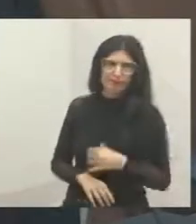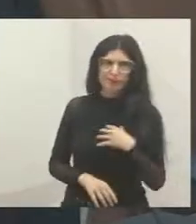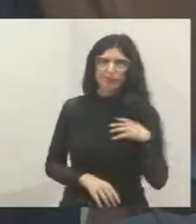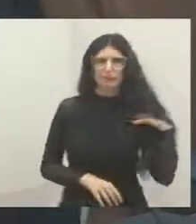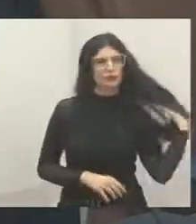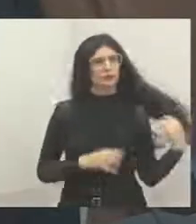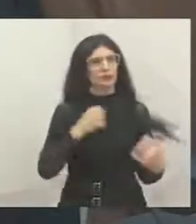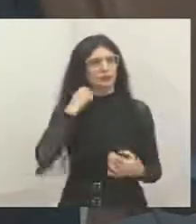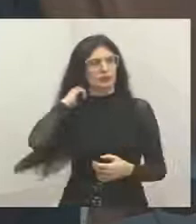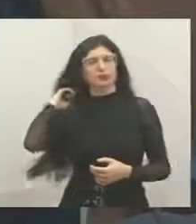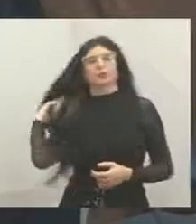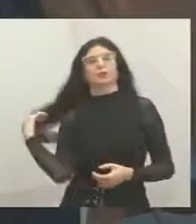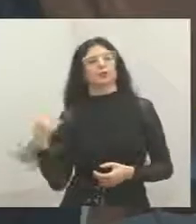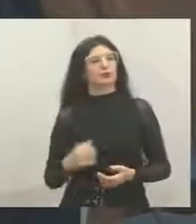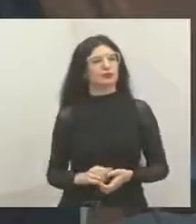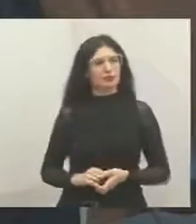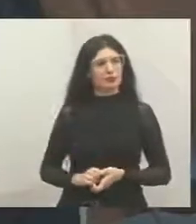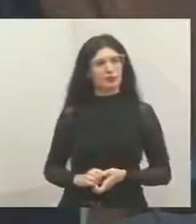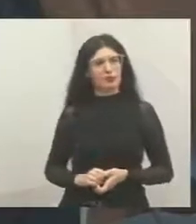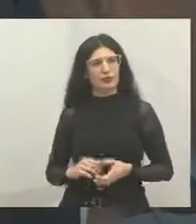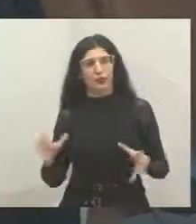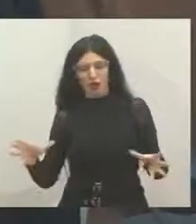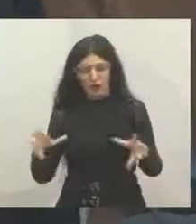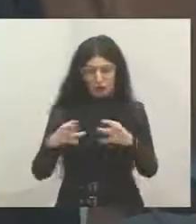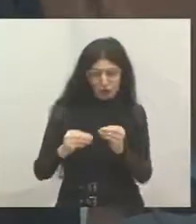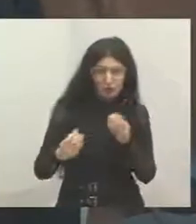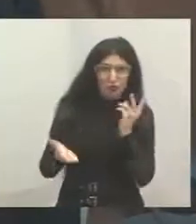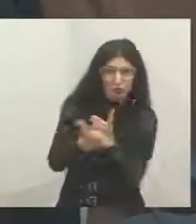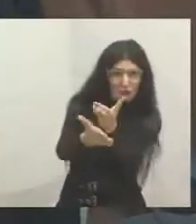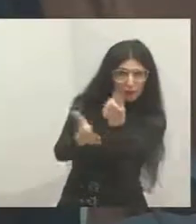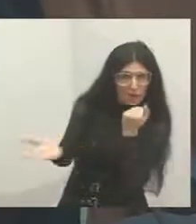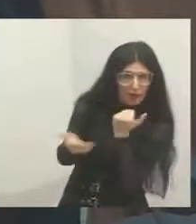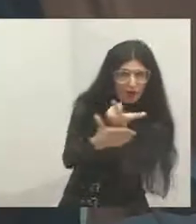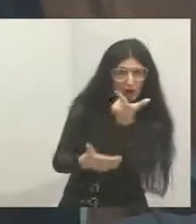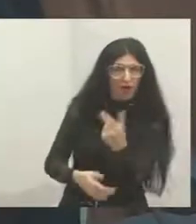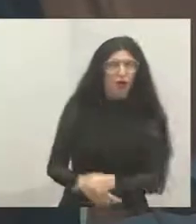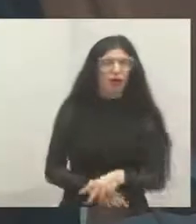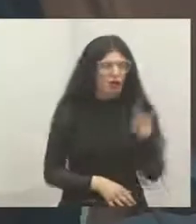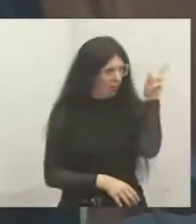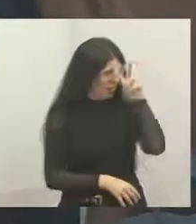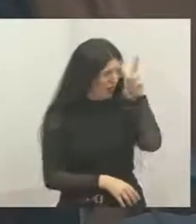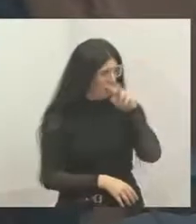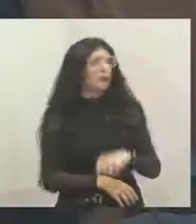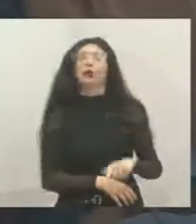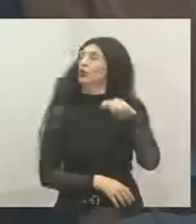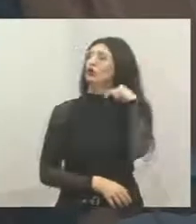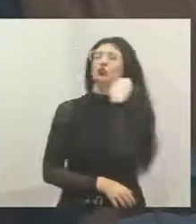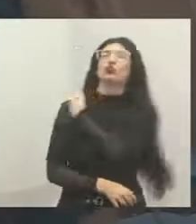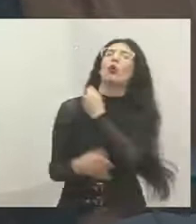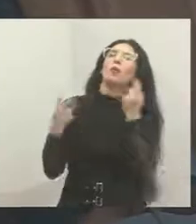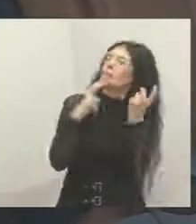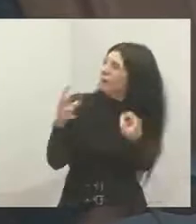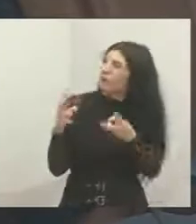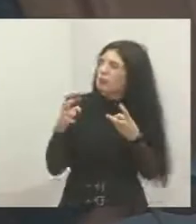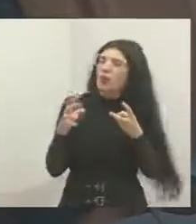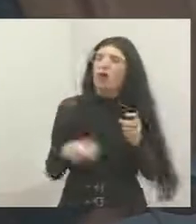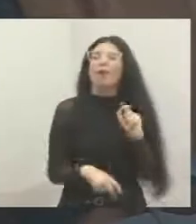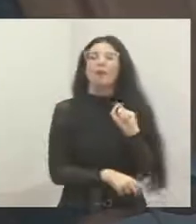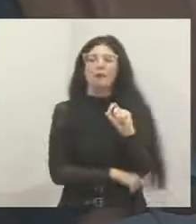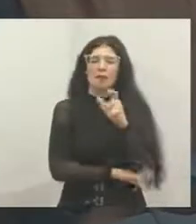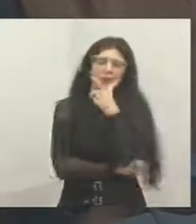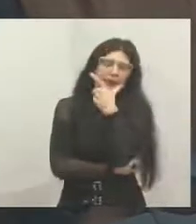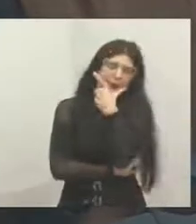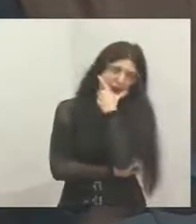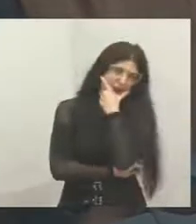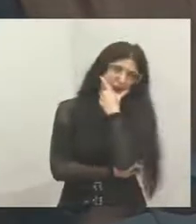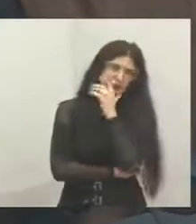Agora eu vou passar no resumo da Receita, Reinaldo, que você colocou aqui. A gente vê que não